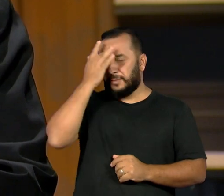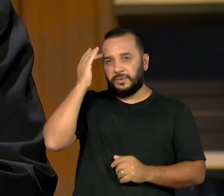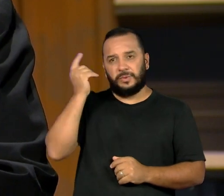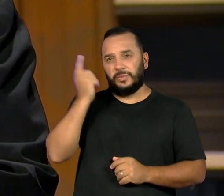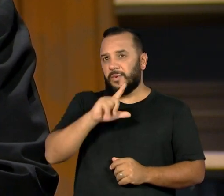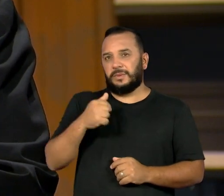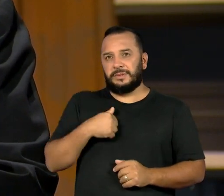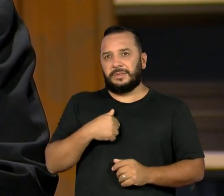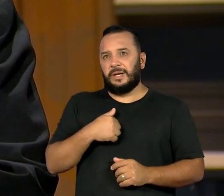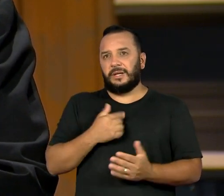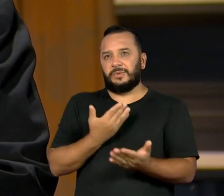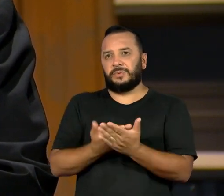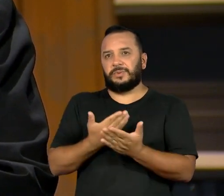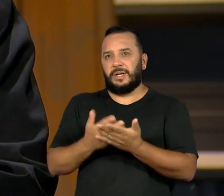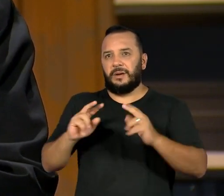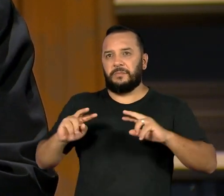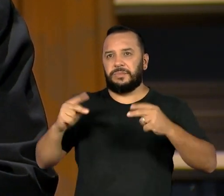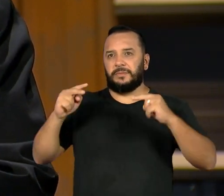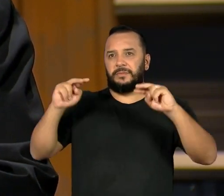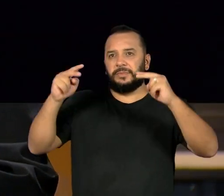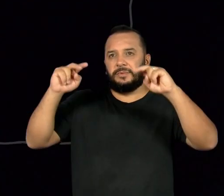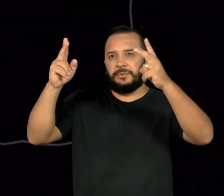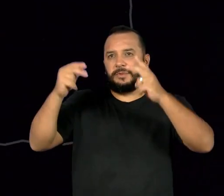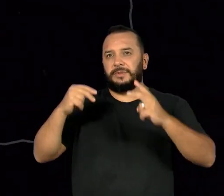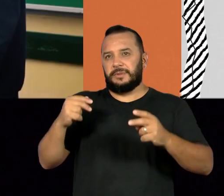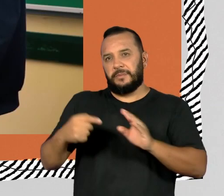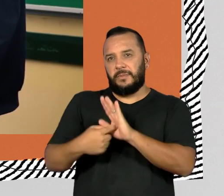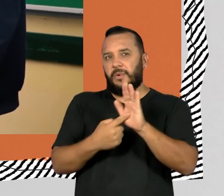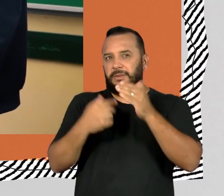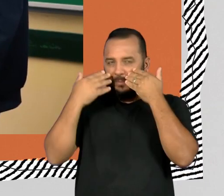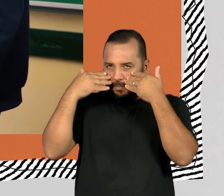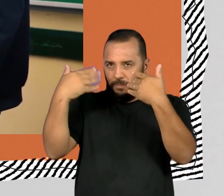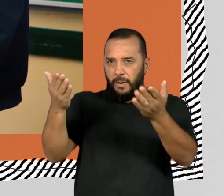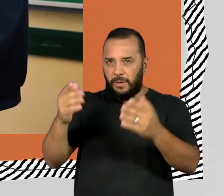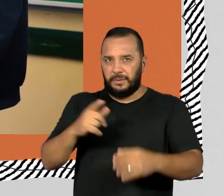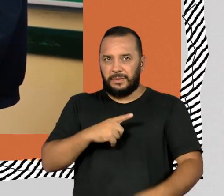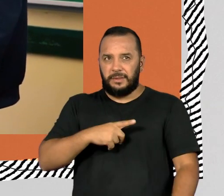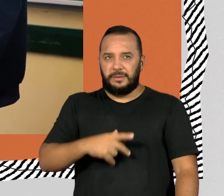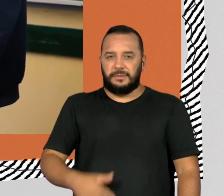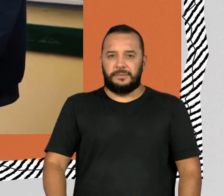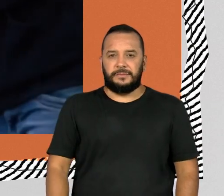sequência a todos os níveis de ensino, isso fica escancarado.